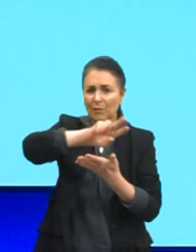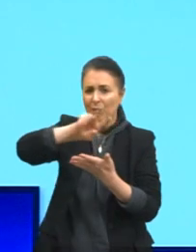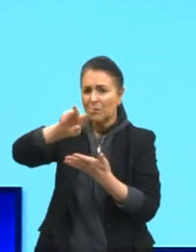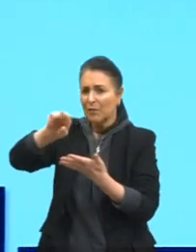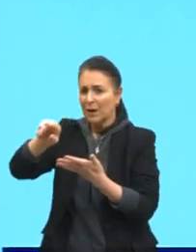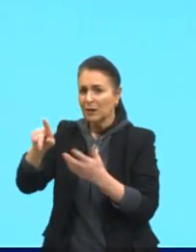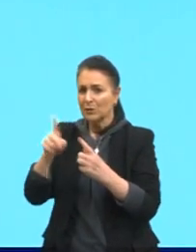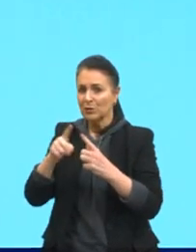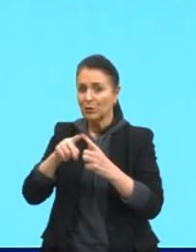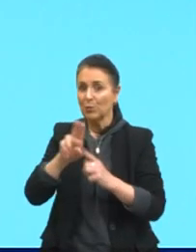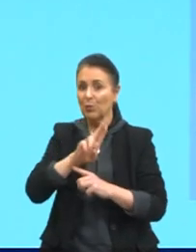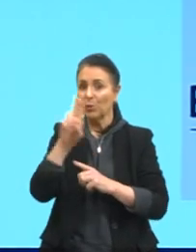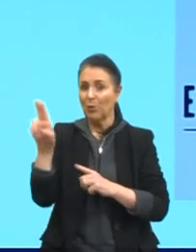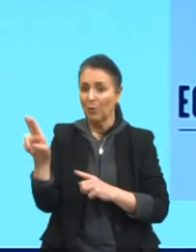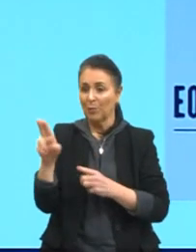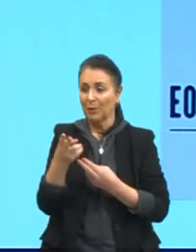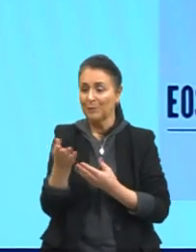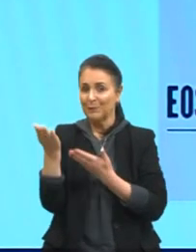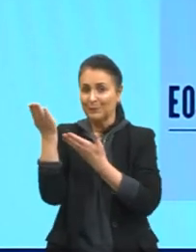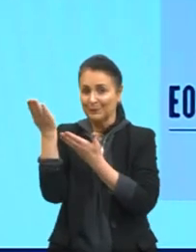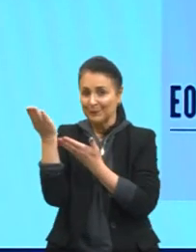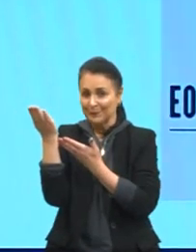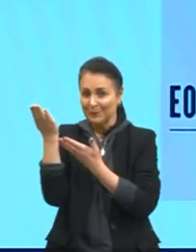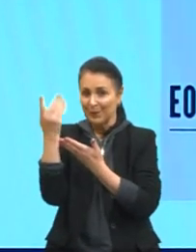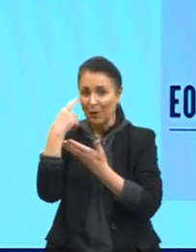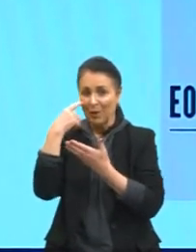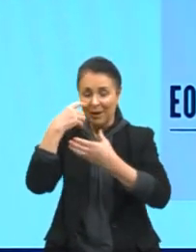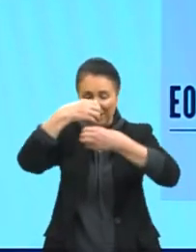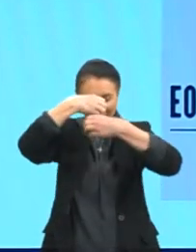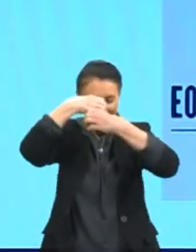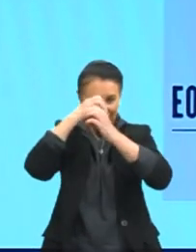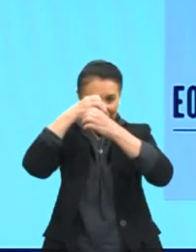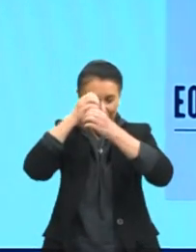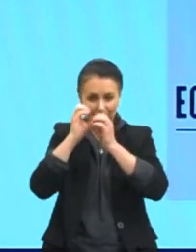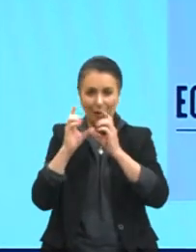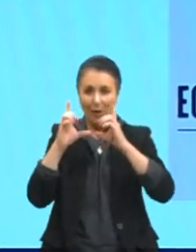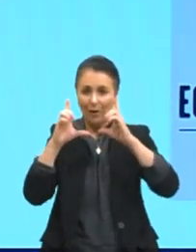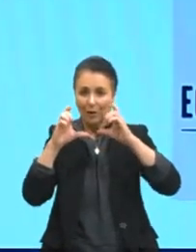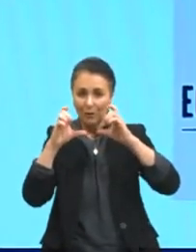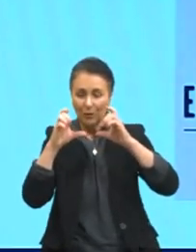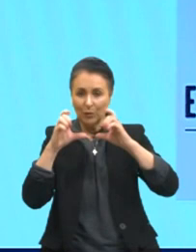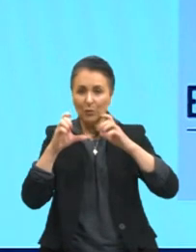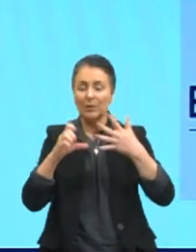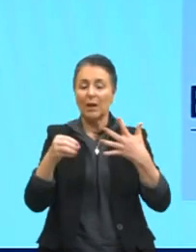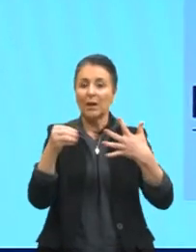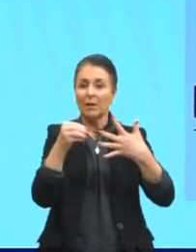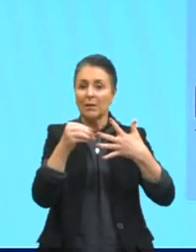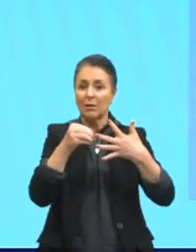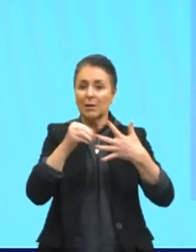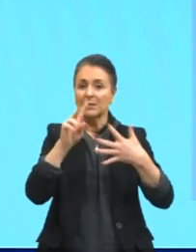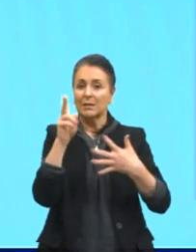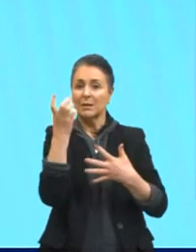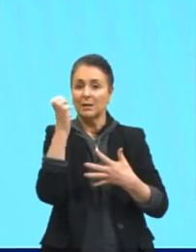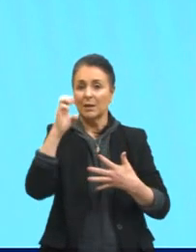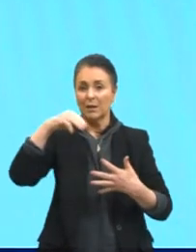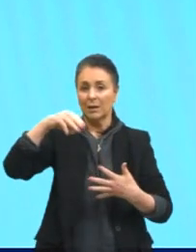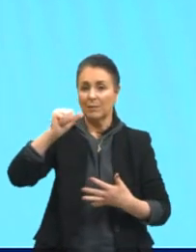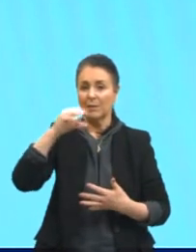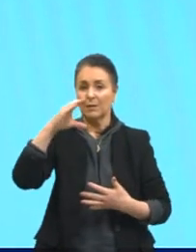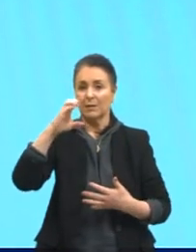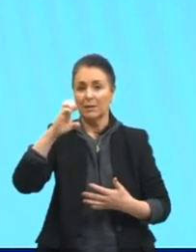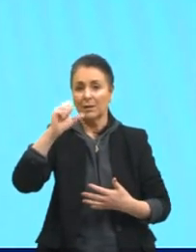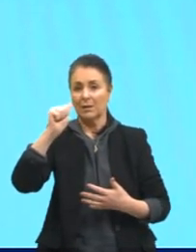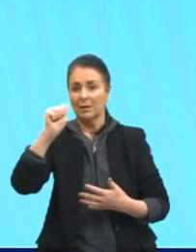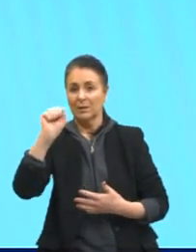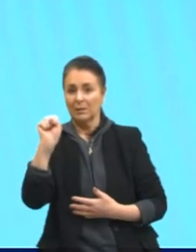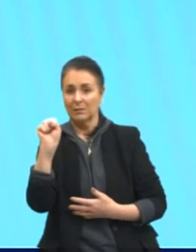basofilo essa aqui é uma foto tirada num microscópio essas células aqui são as hemácias tá porque eles estão misturadinhos